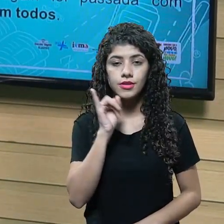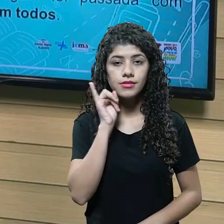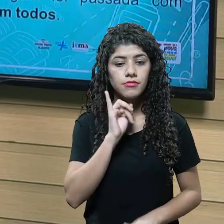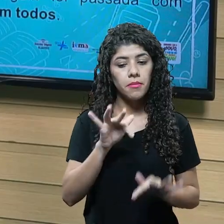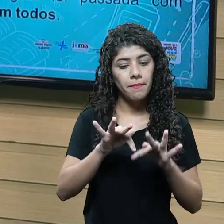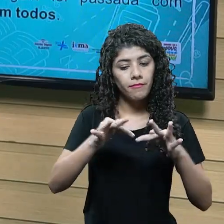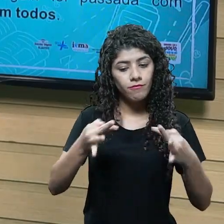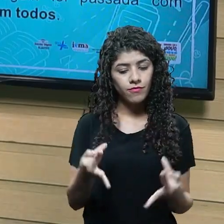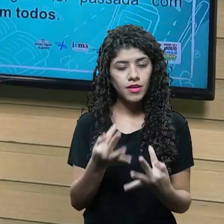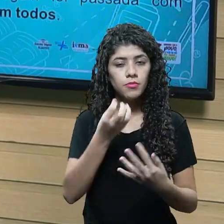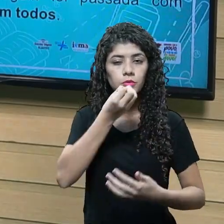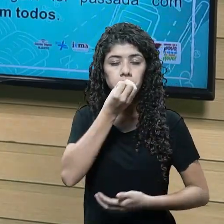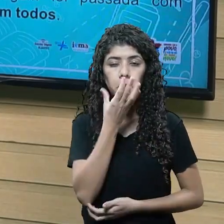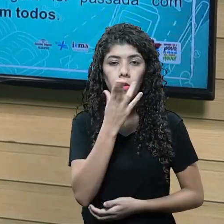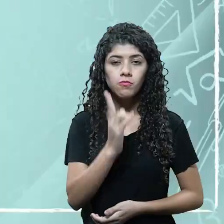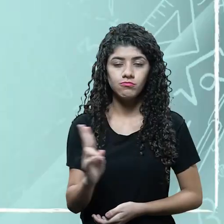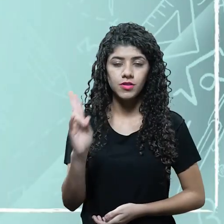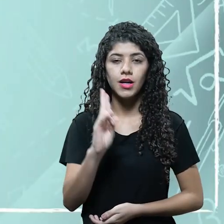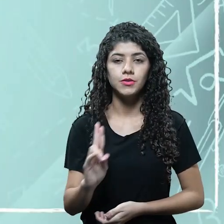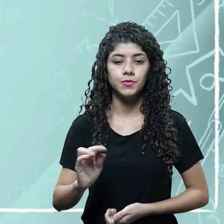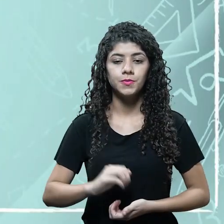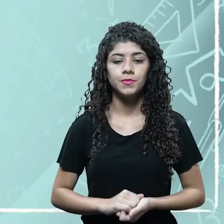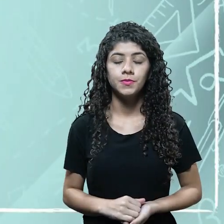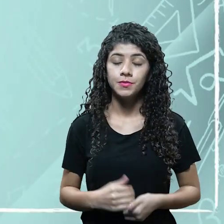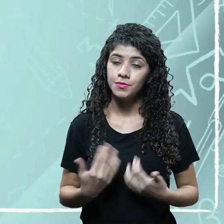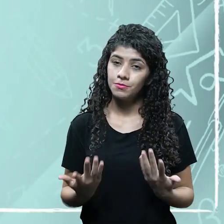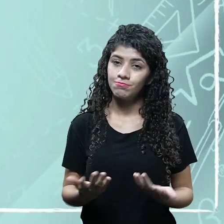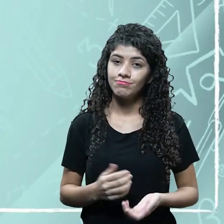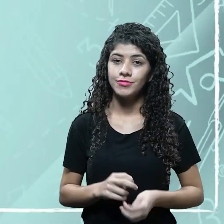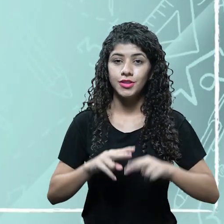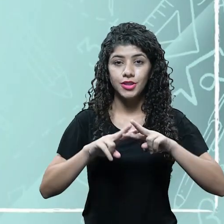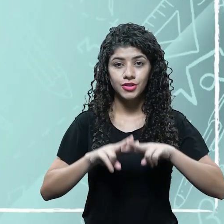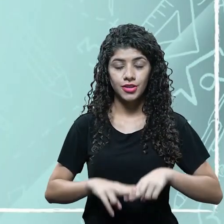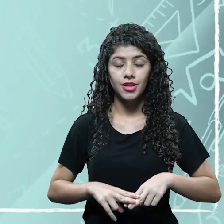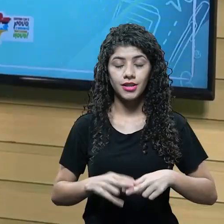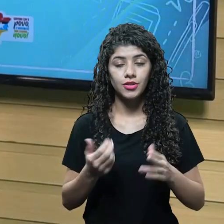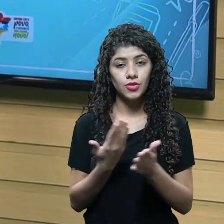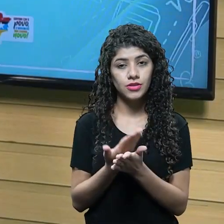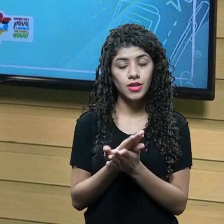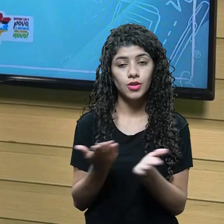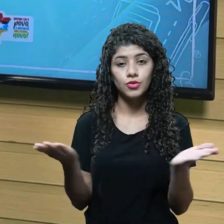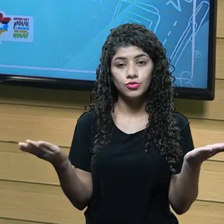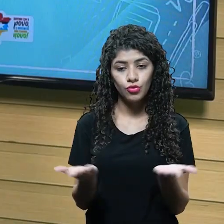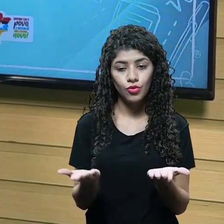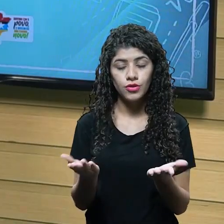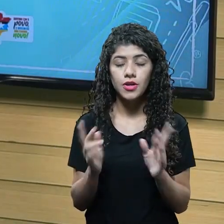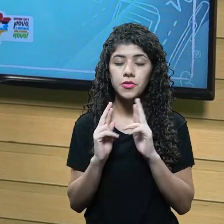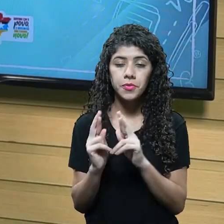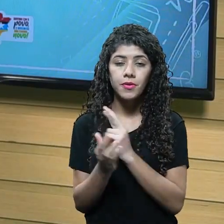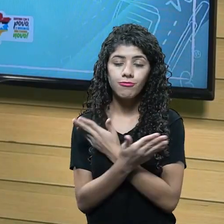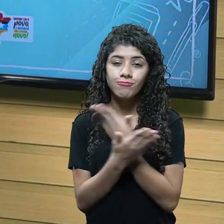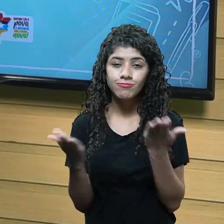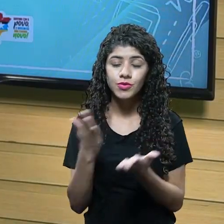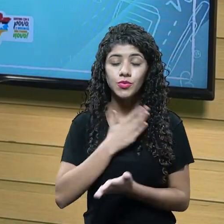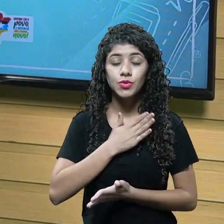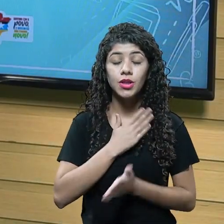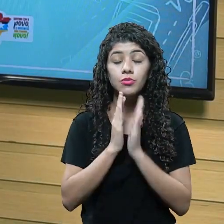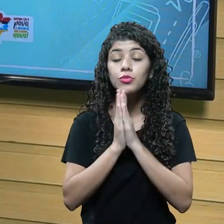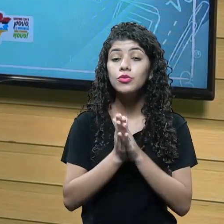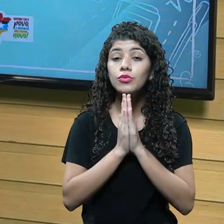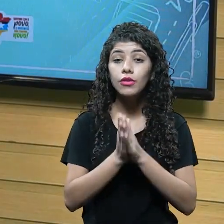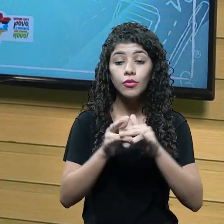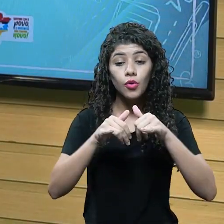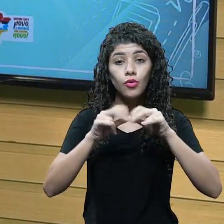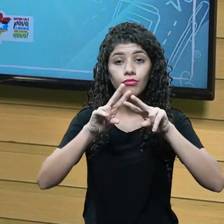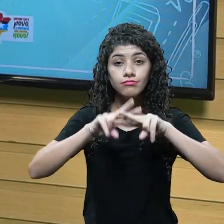bem aplicado do marketing de guerrilha, ok? Então, meus queridos, essa foi a nossa aula de hoje. Espero que tenham gostado. Por favor, fiquem em casa. Sou